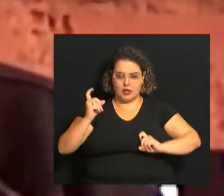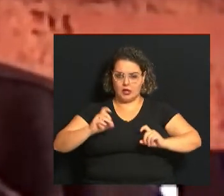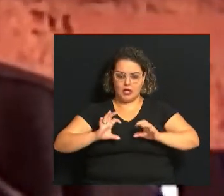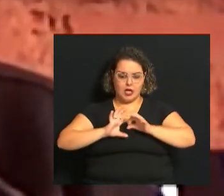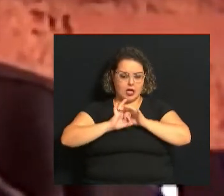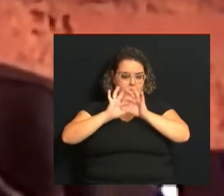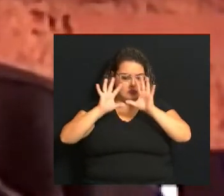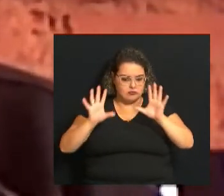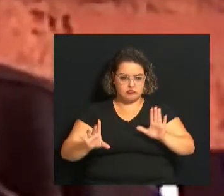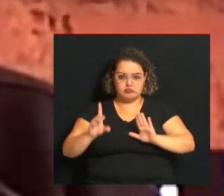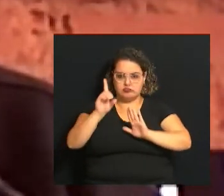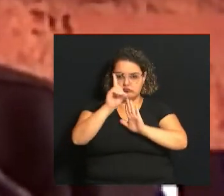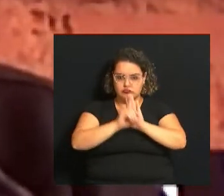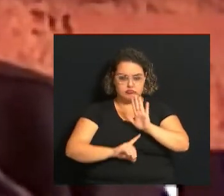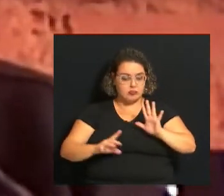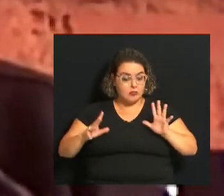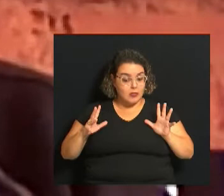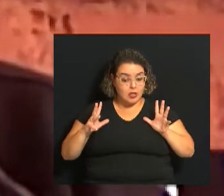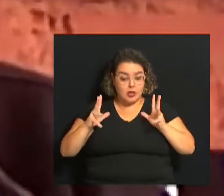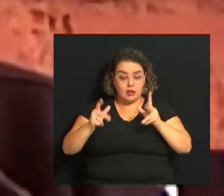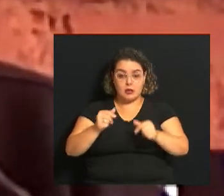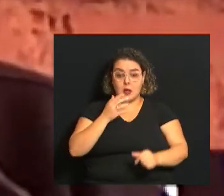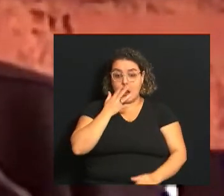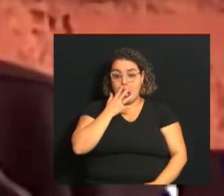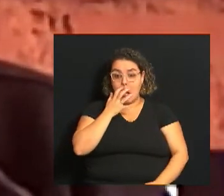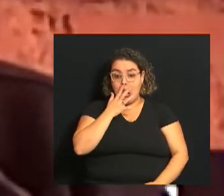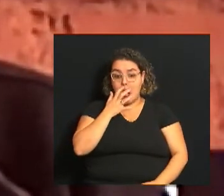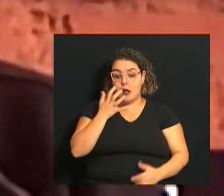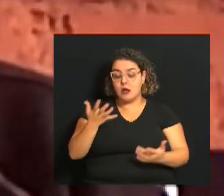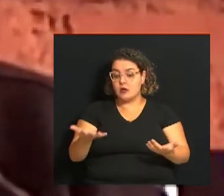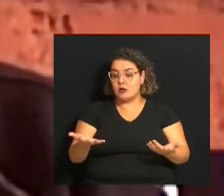sagrado para todos. Agora,